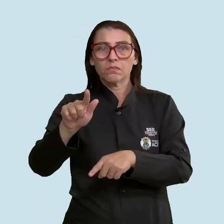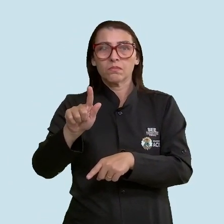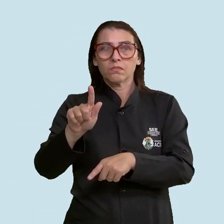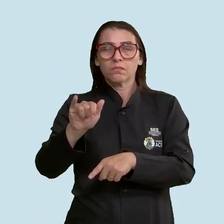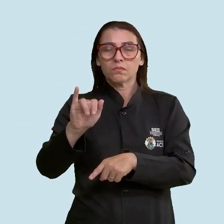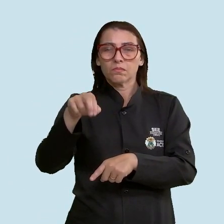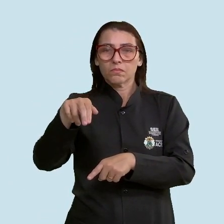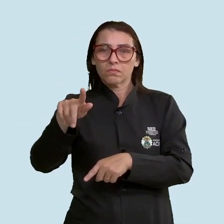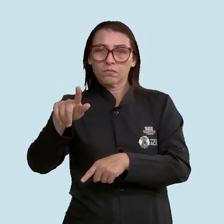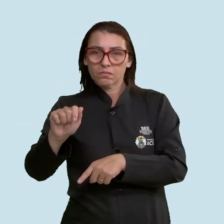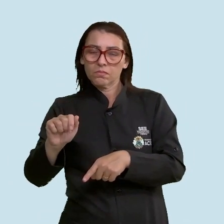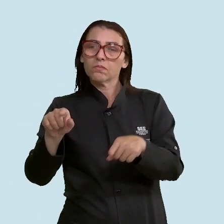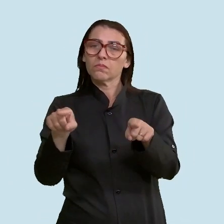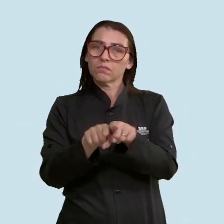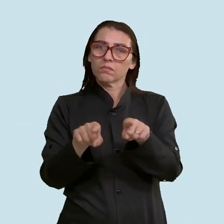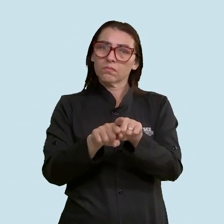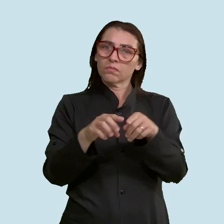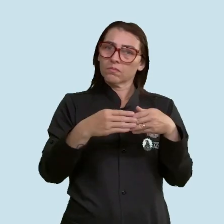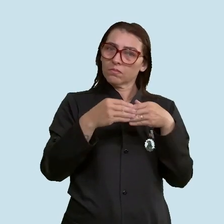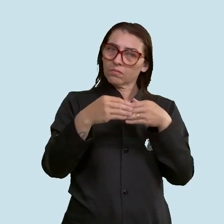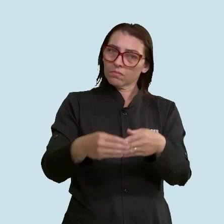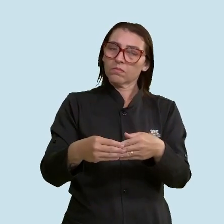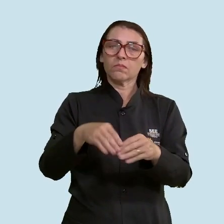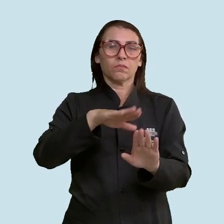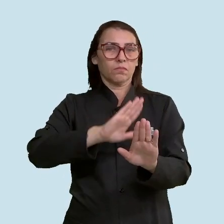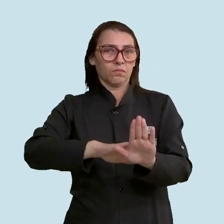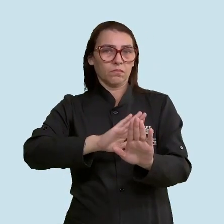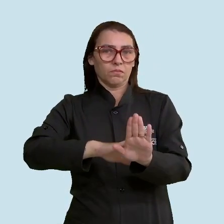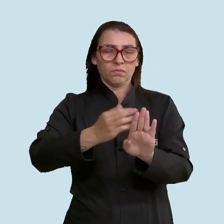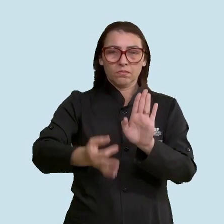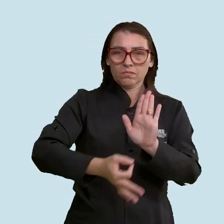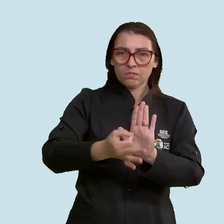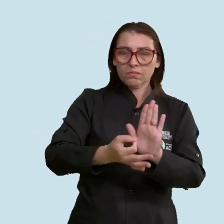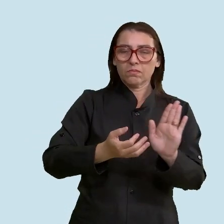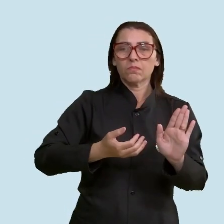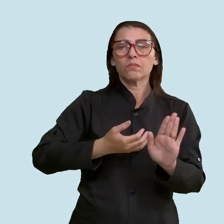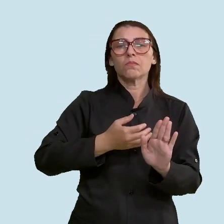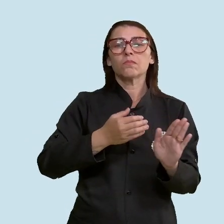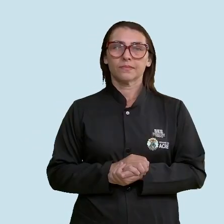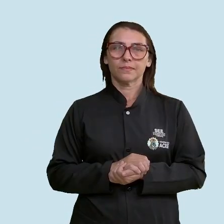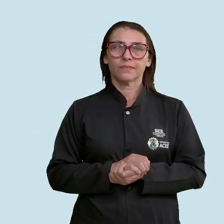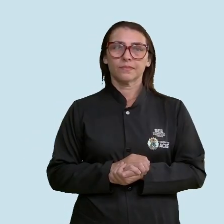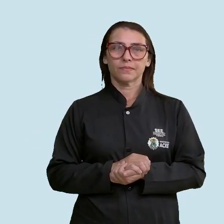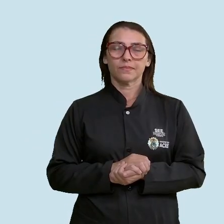que também traz esse discurso ideológico. E eu gostaria que você ouvisse.